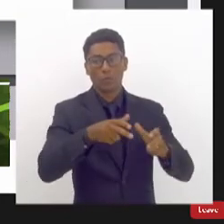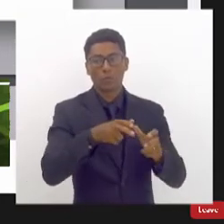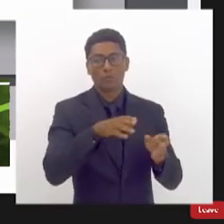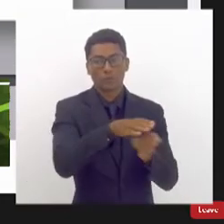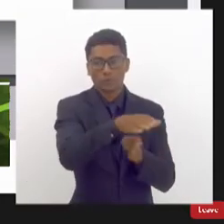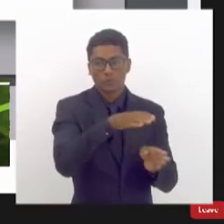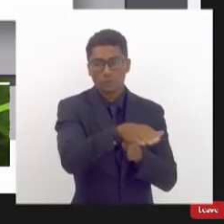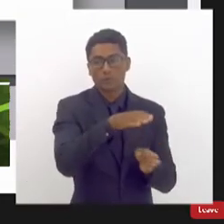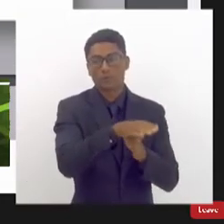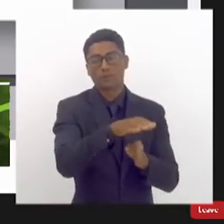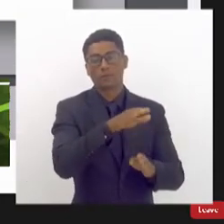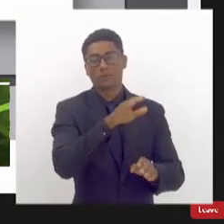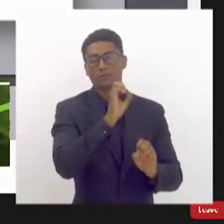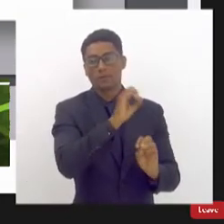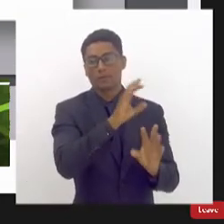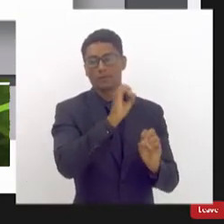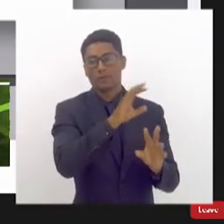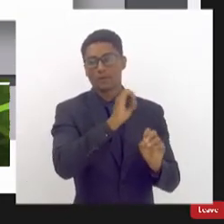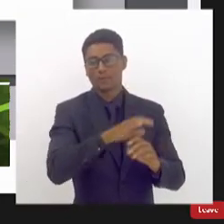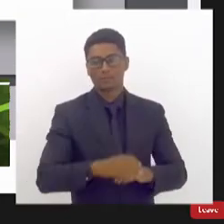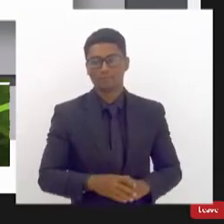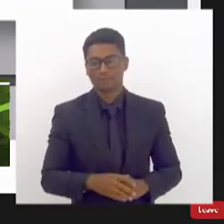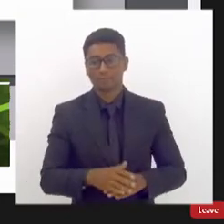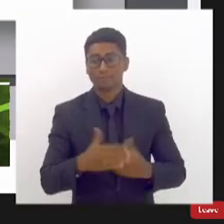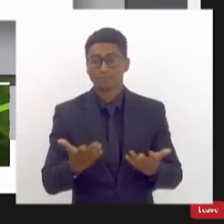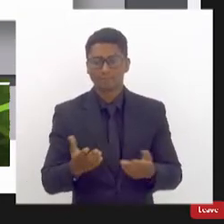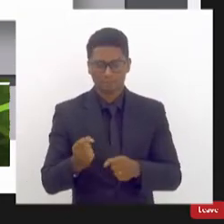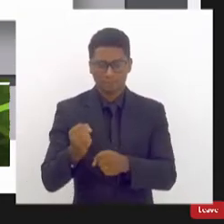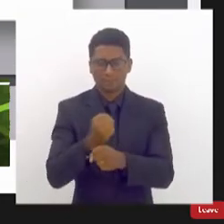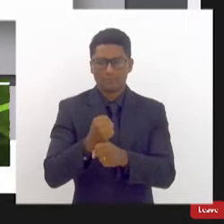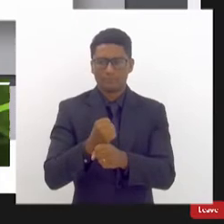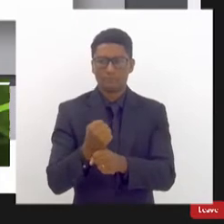das metas. Por que que isso não foi feito nos dois anos